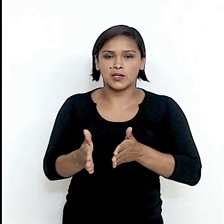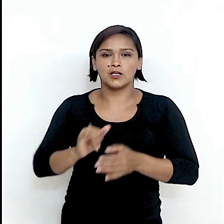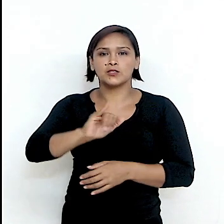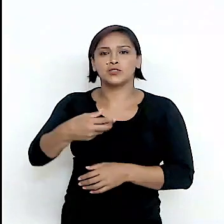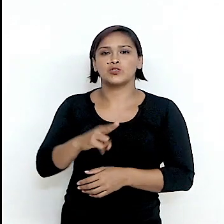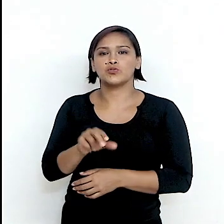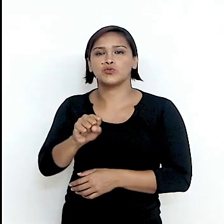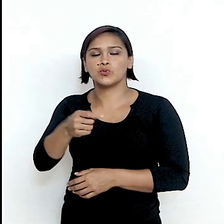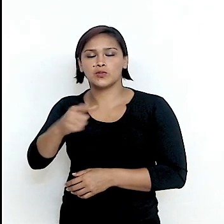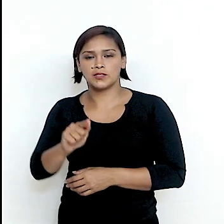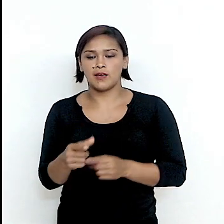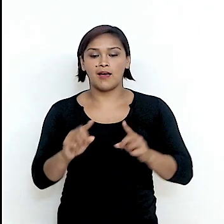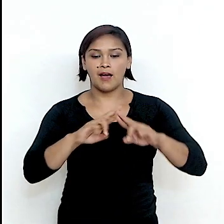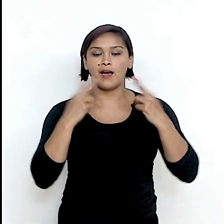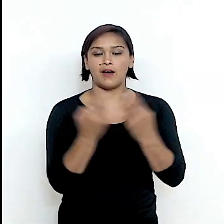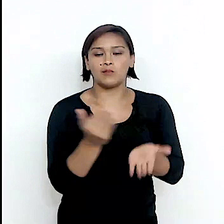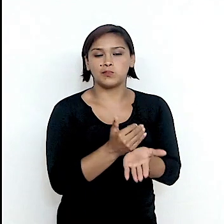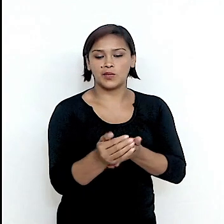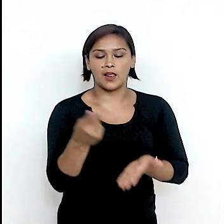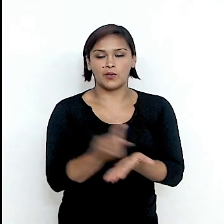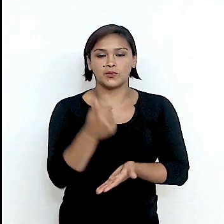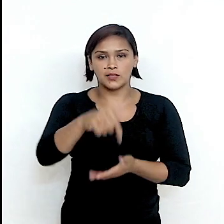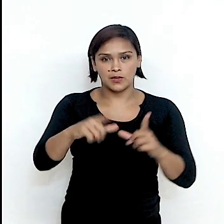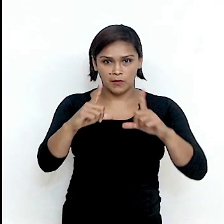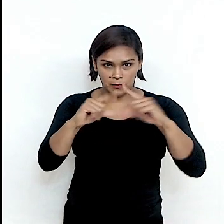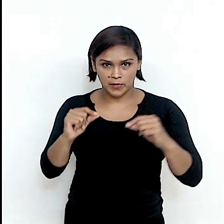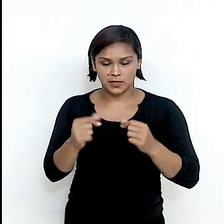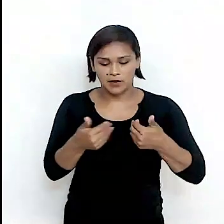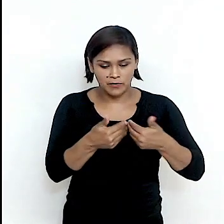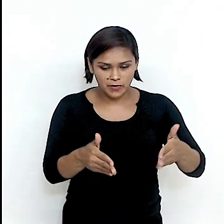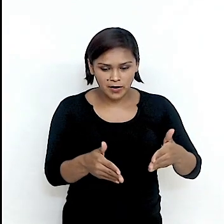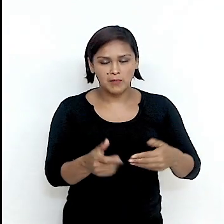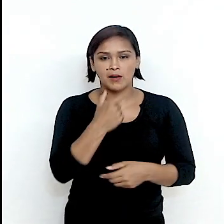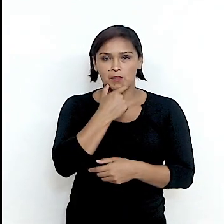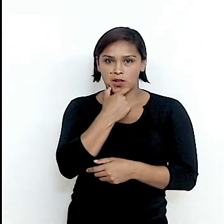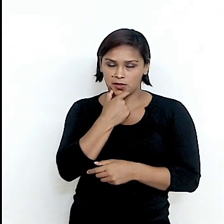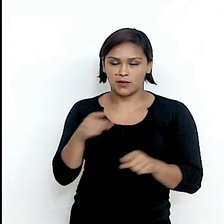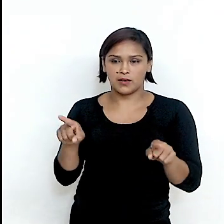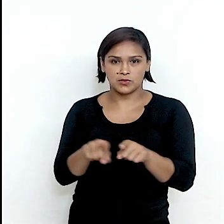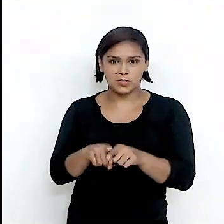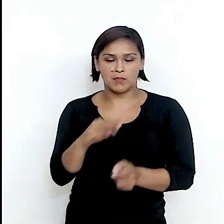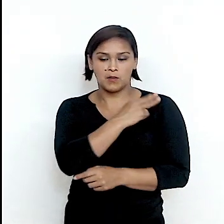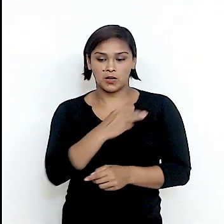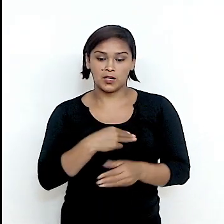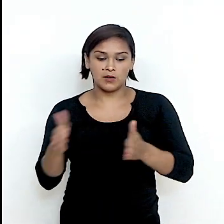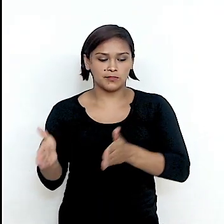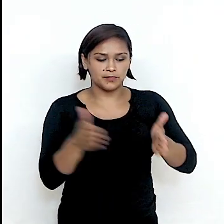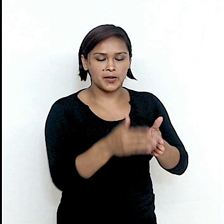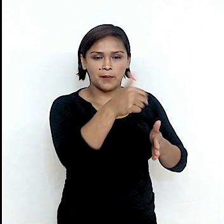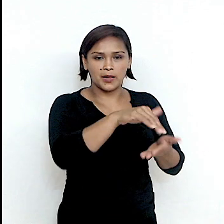a reunião inaugural ela aconteceu em Brasília ela foi aberta pelo Ministro Ernesto Araújo e foi conduzida do lado Brasileiro